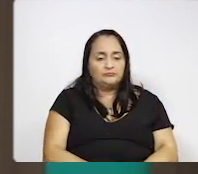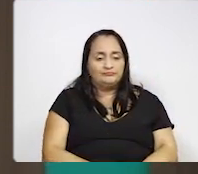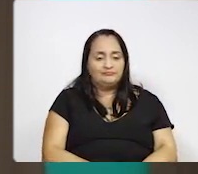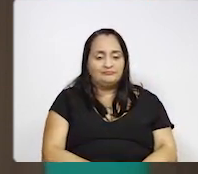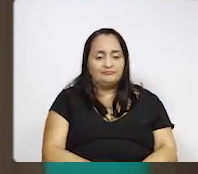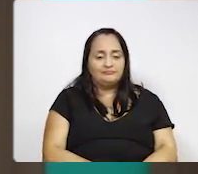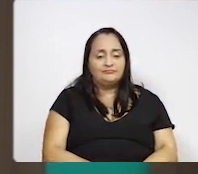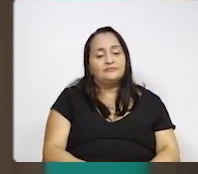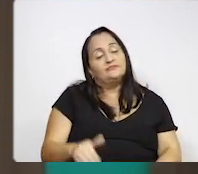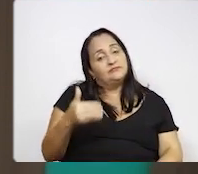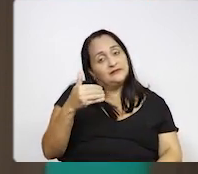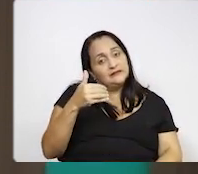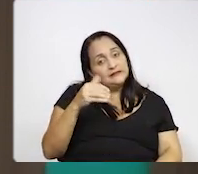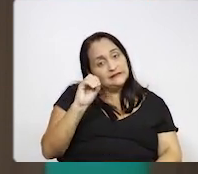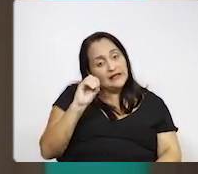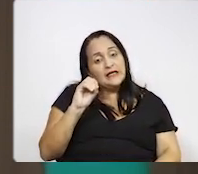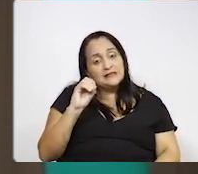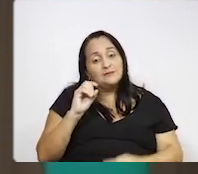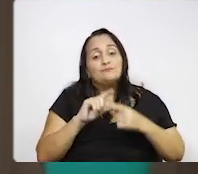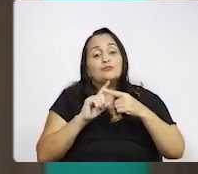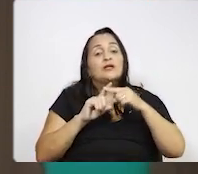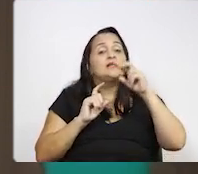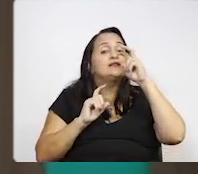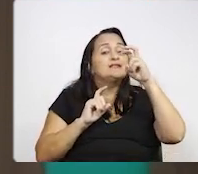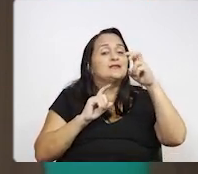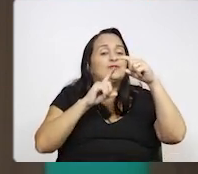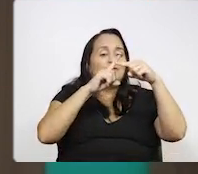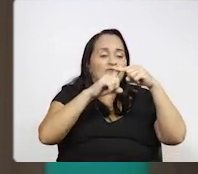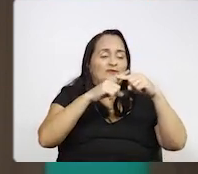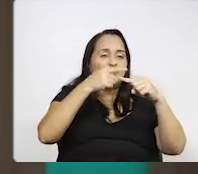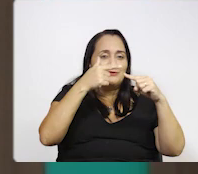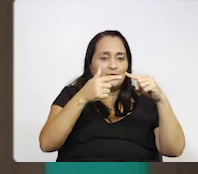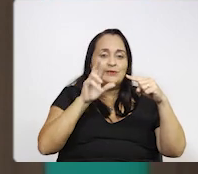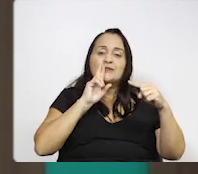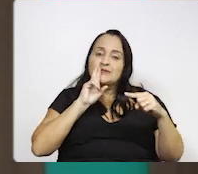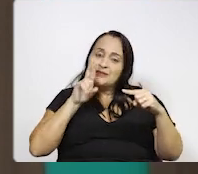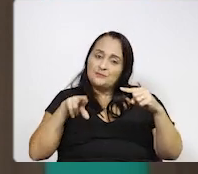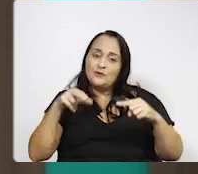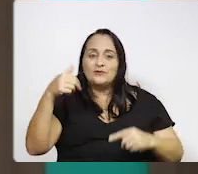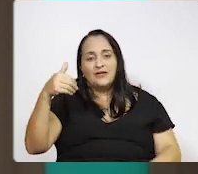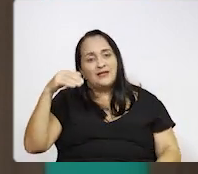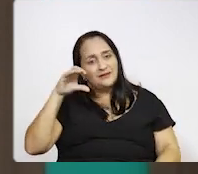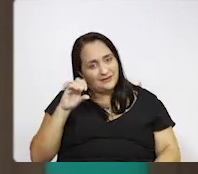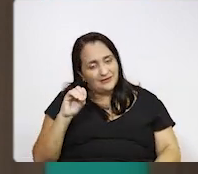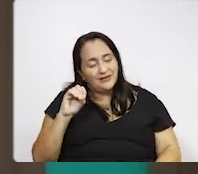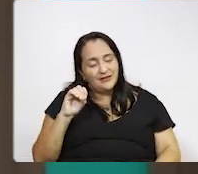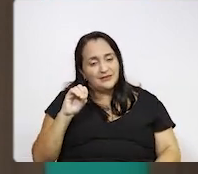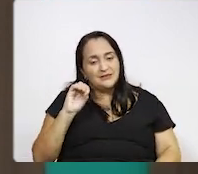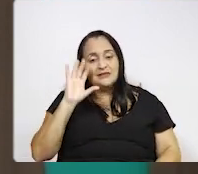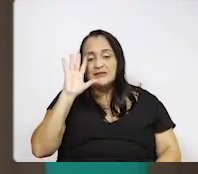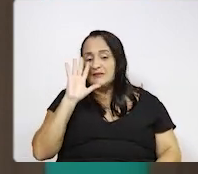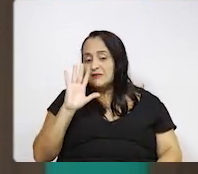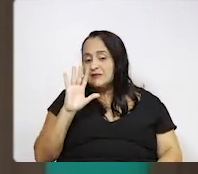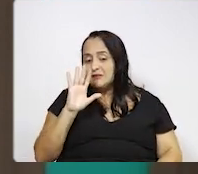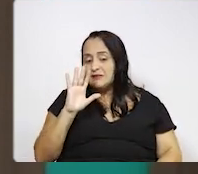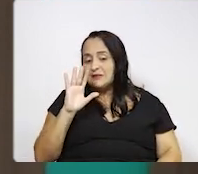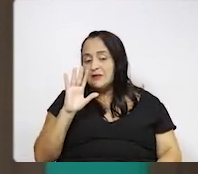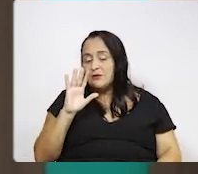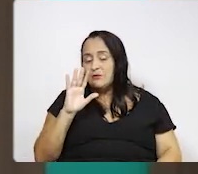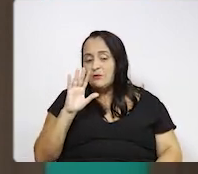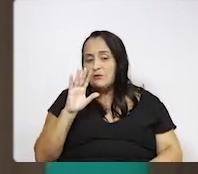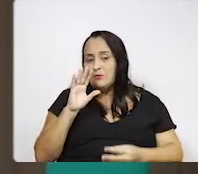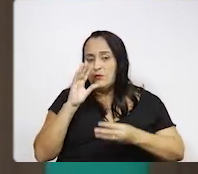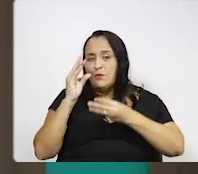Vai ser 10, certo? Qualquer número que eu botar aqui no numerador,